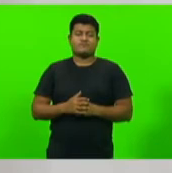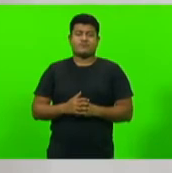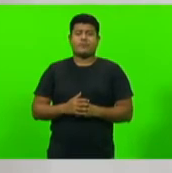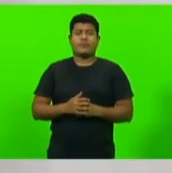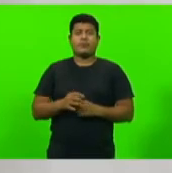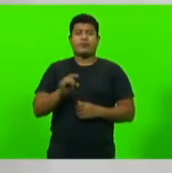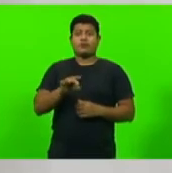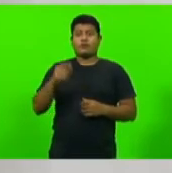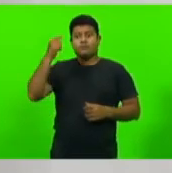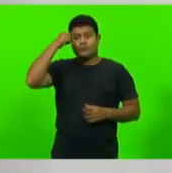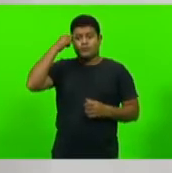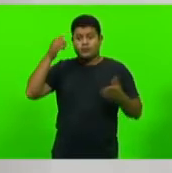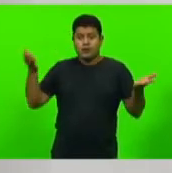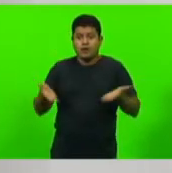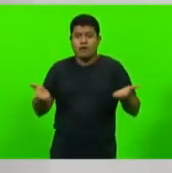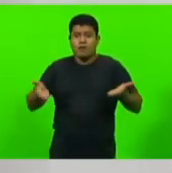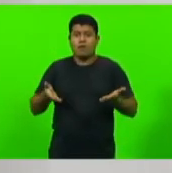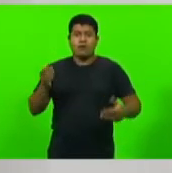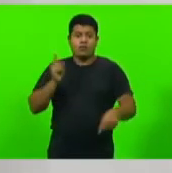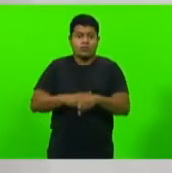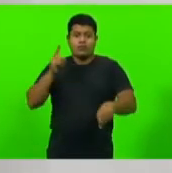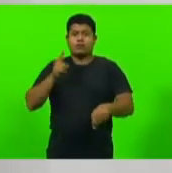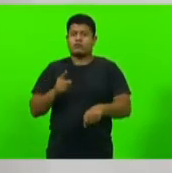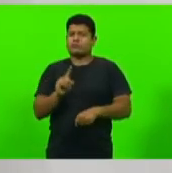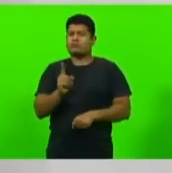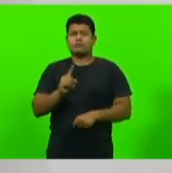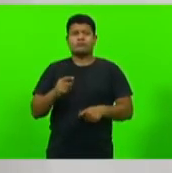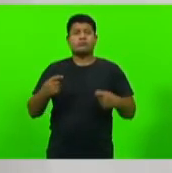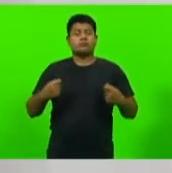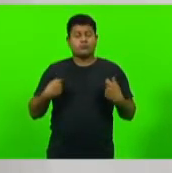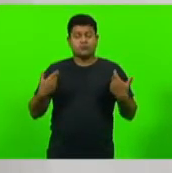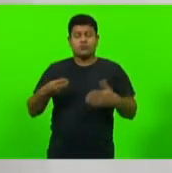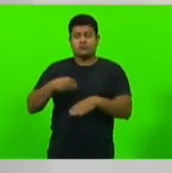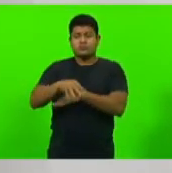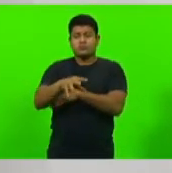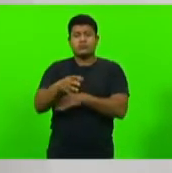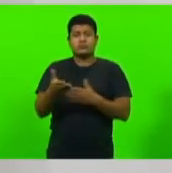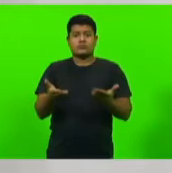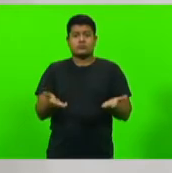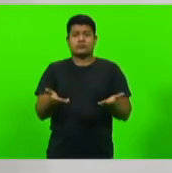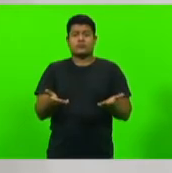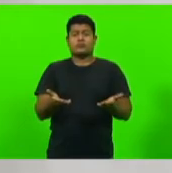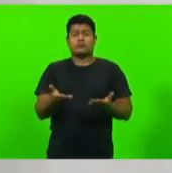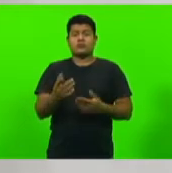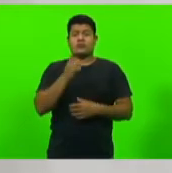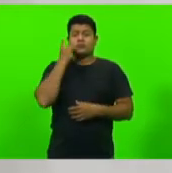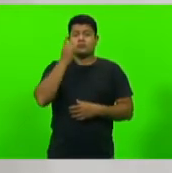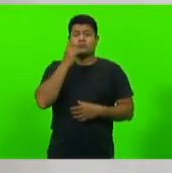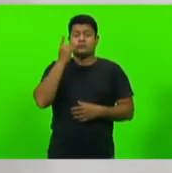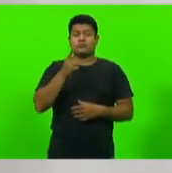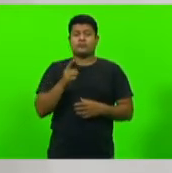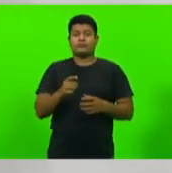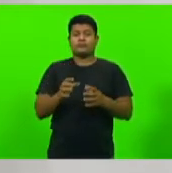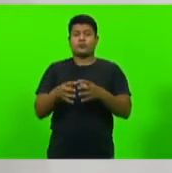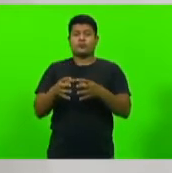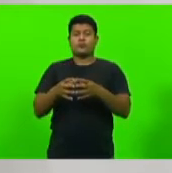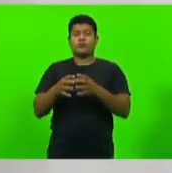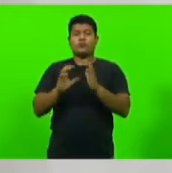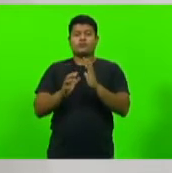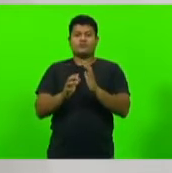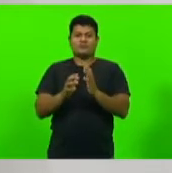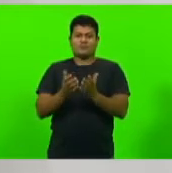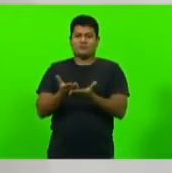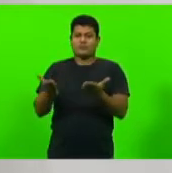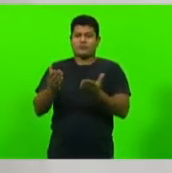ações emergenciais. Então, eu deixo aqui essa sugestão para os deputados da bancada do Oeste, que vão ter essa reunião com